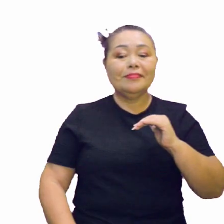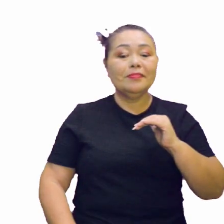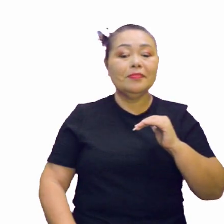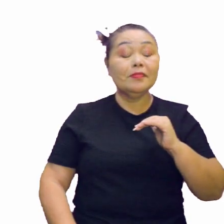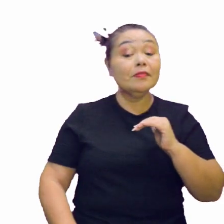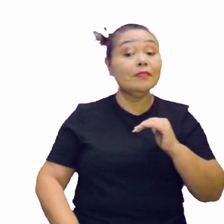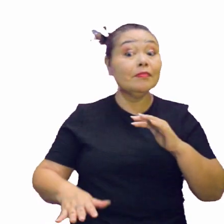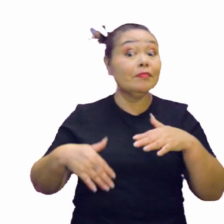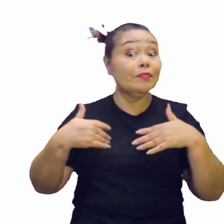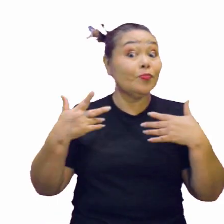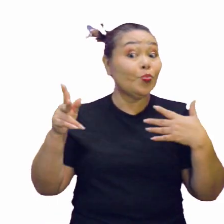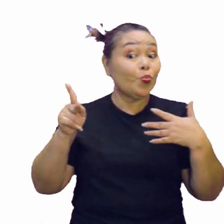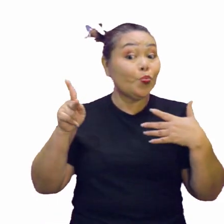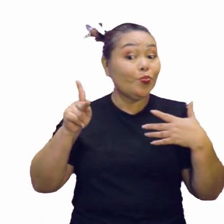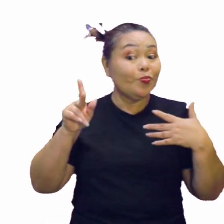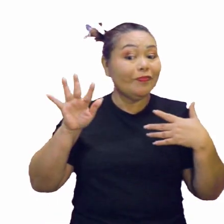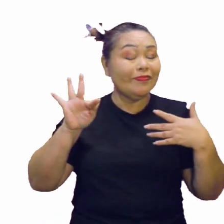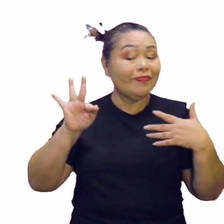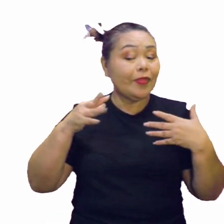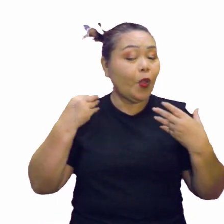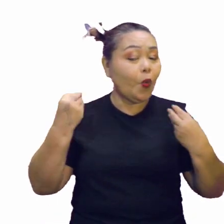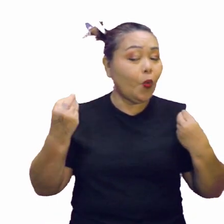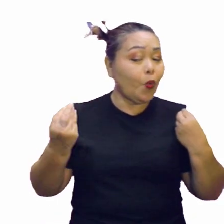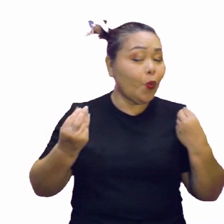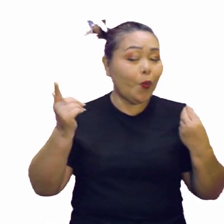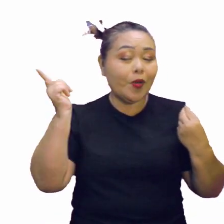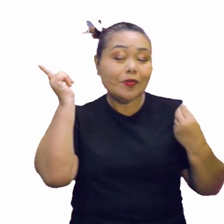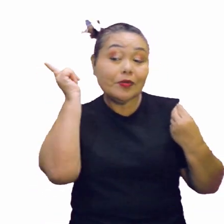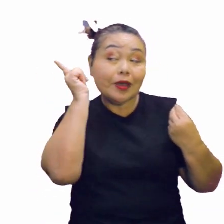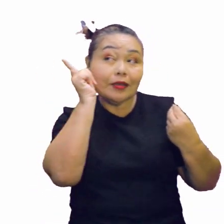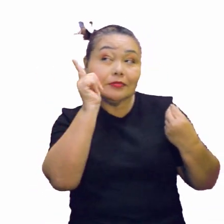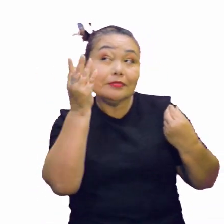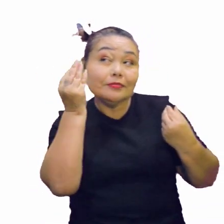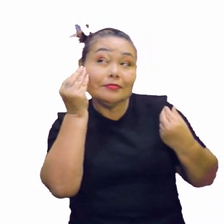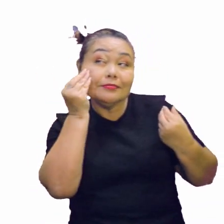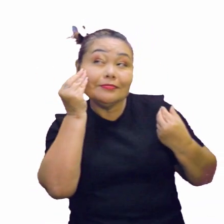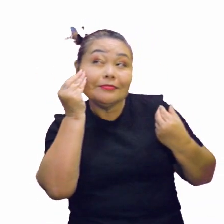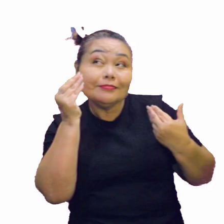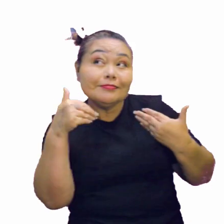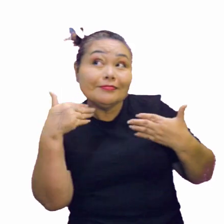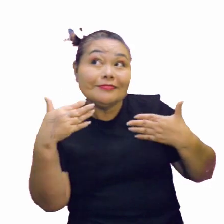Jefferson, como é que a gente consegue verificar esses processos?